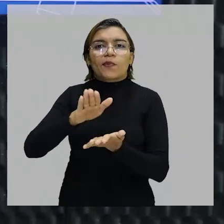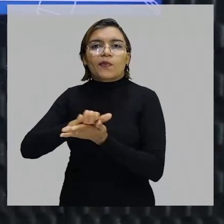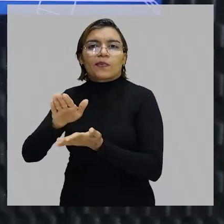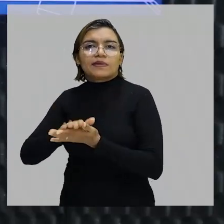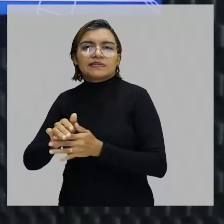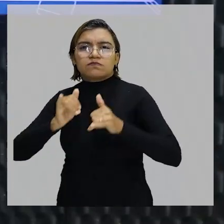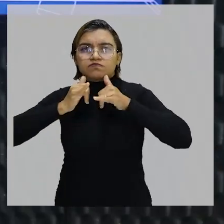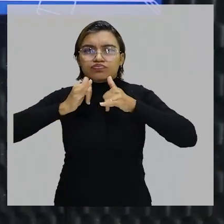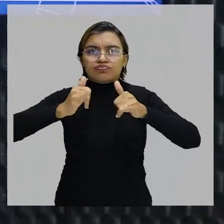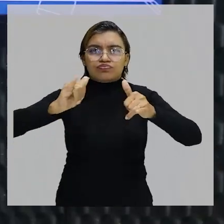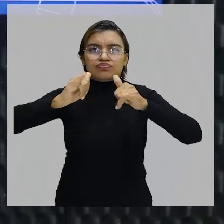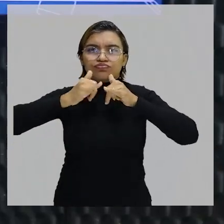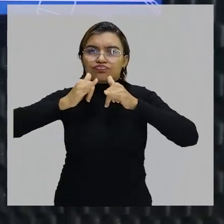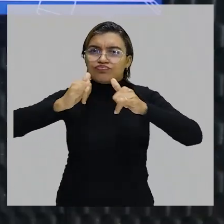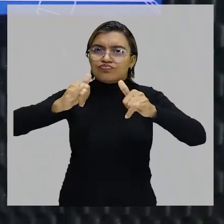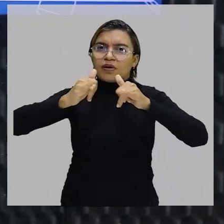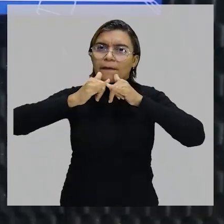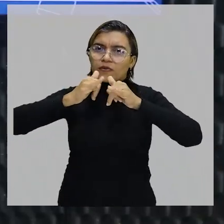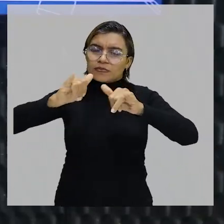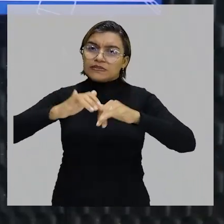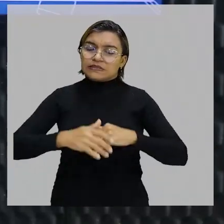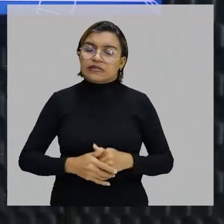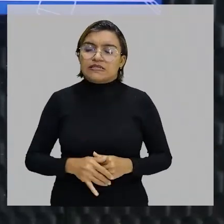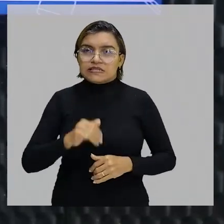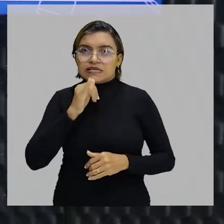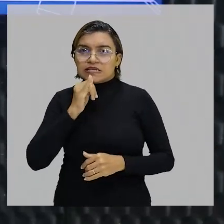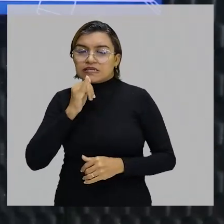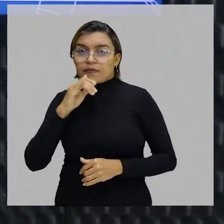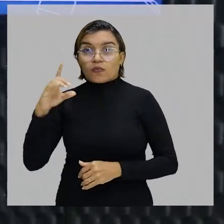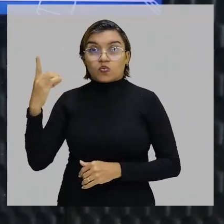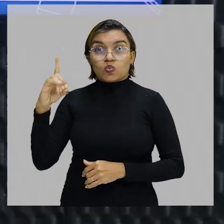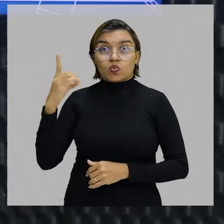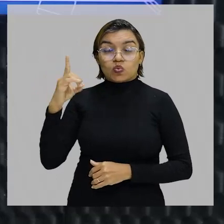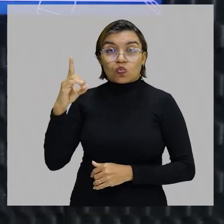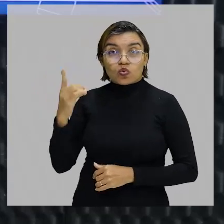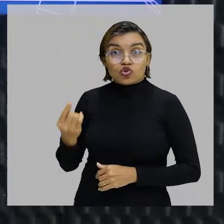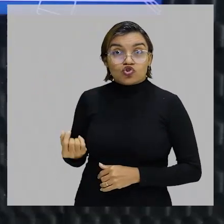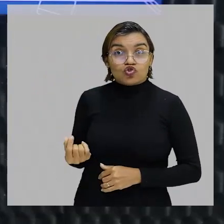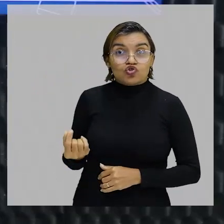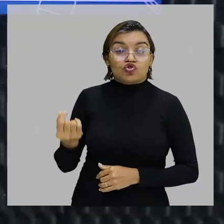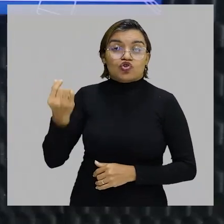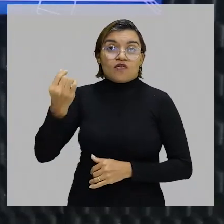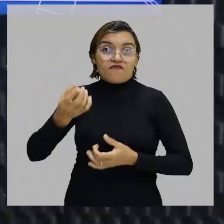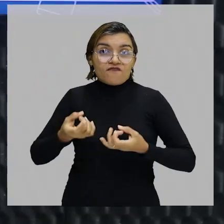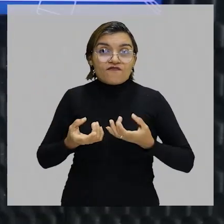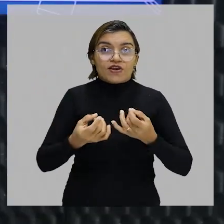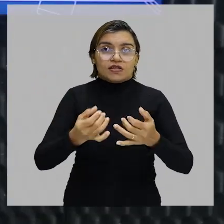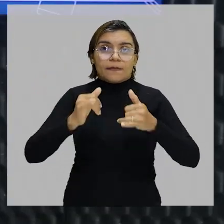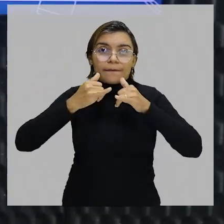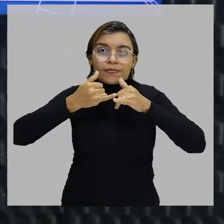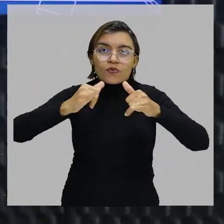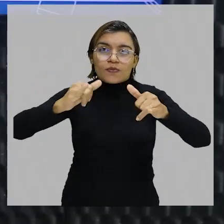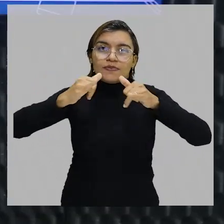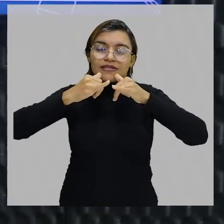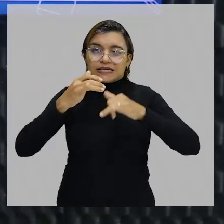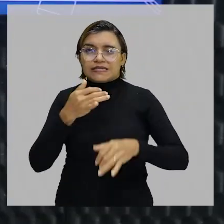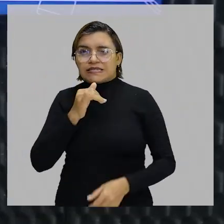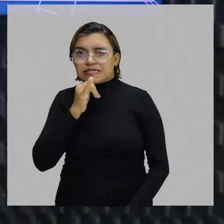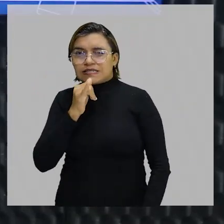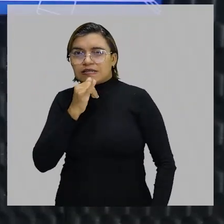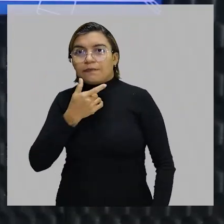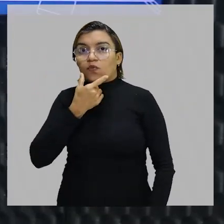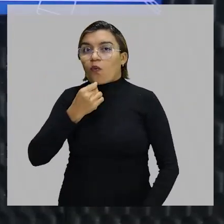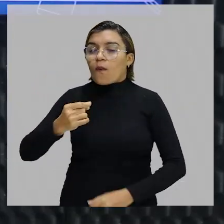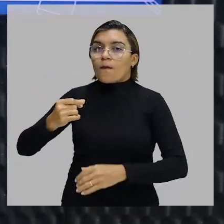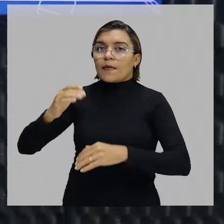milhões e milhões, não só em reais, mas em dólares. É uma coisa absurda e a publicidade vende produtos, né? Quando o publicitário ele vende,